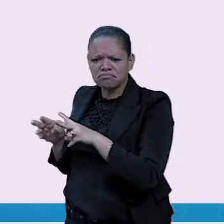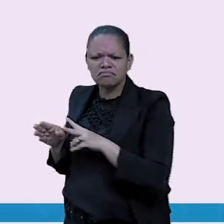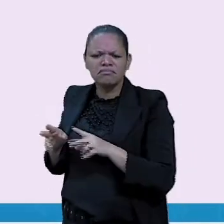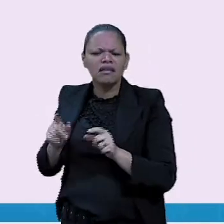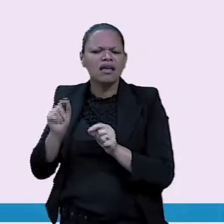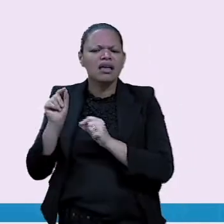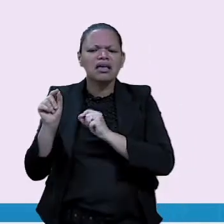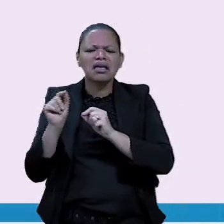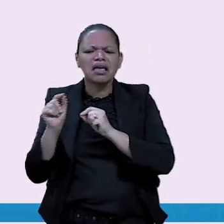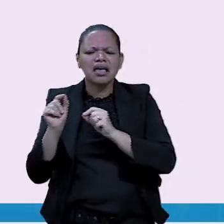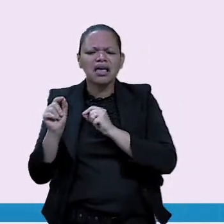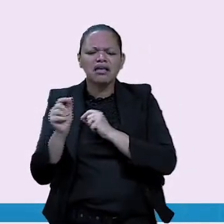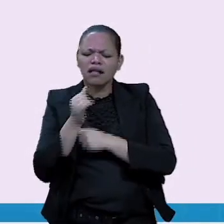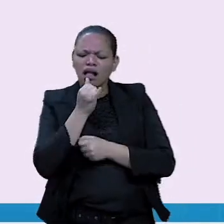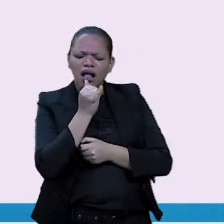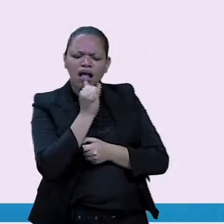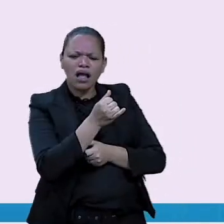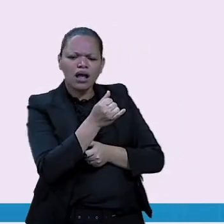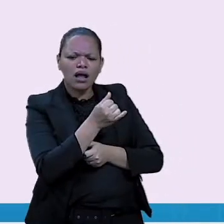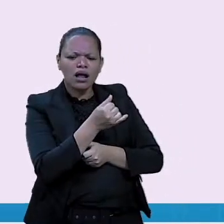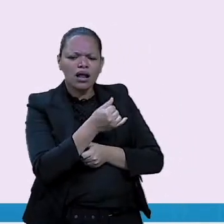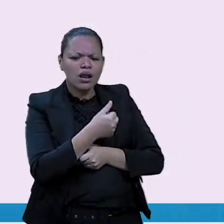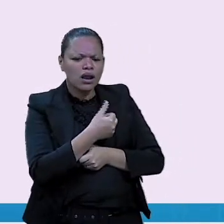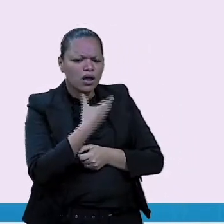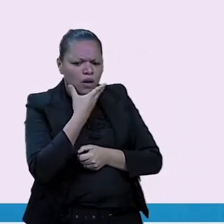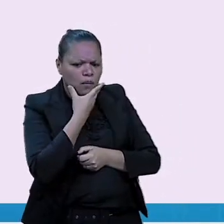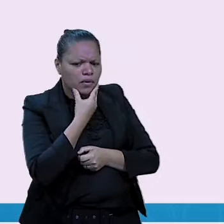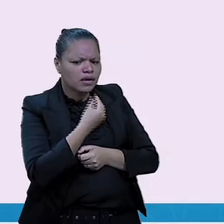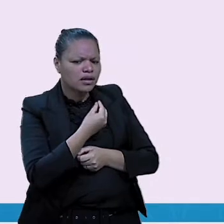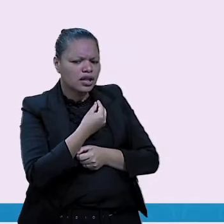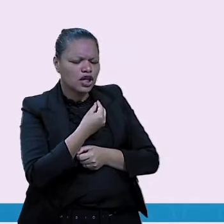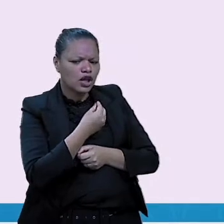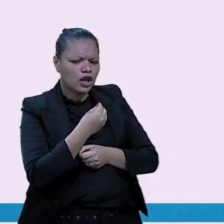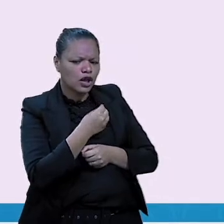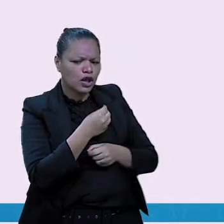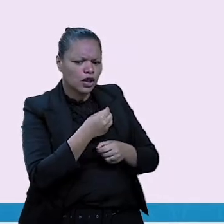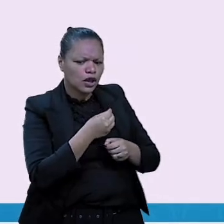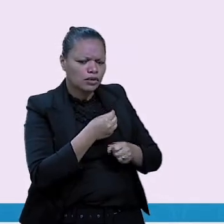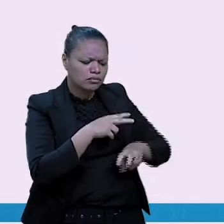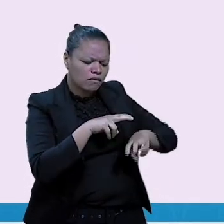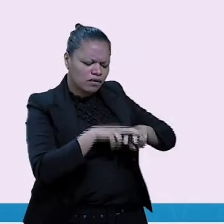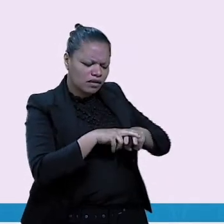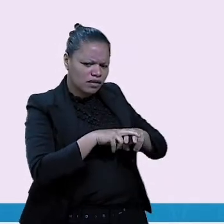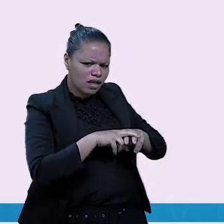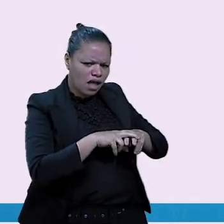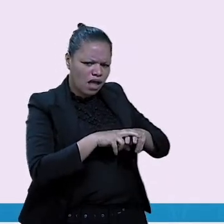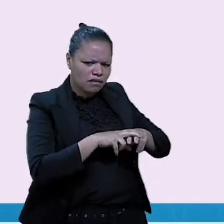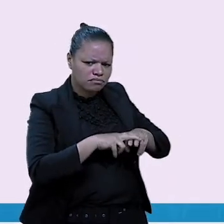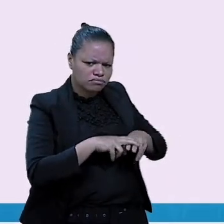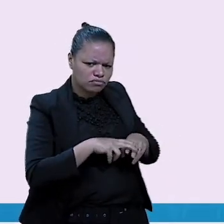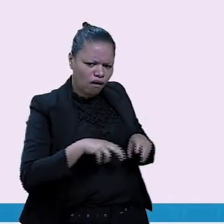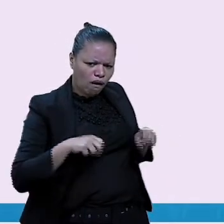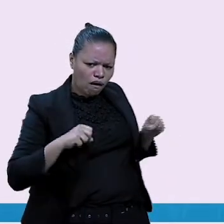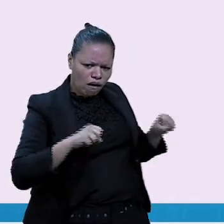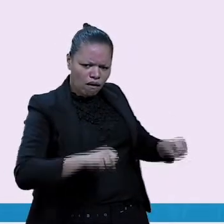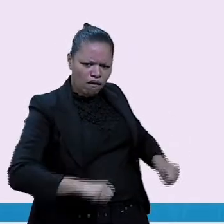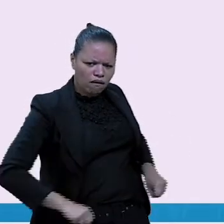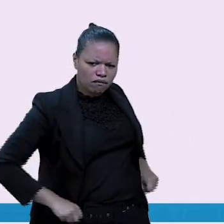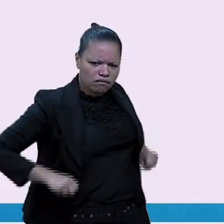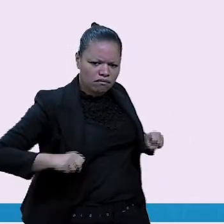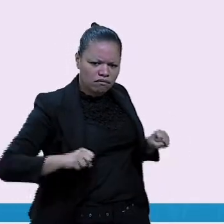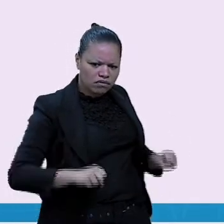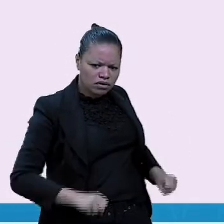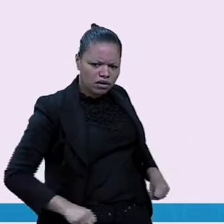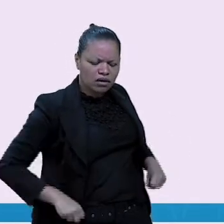de rodas, né? Vamos ver o que ele está falando? Bom, valeu, turma. Preciso ir